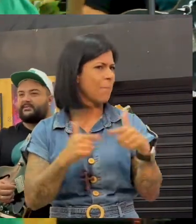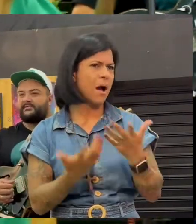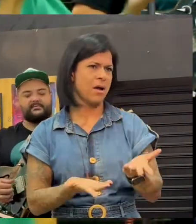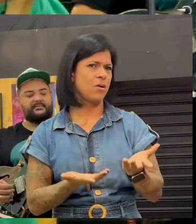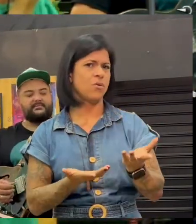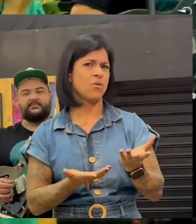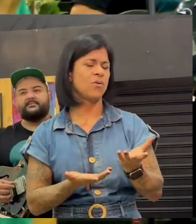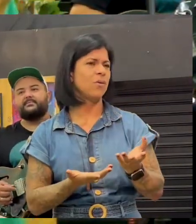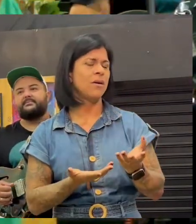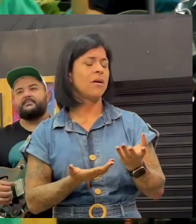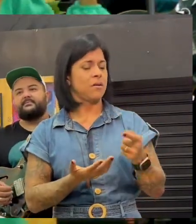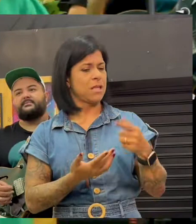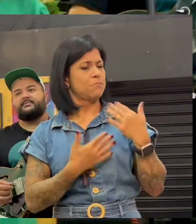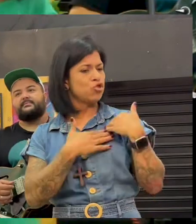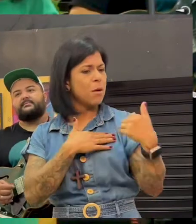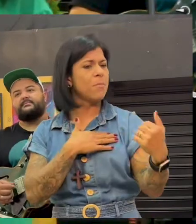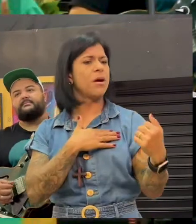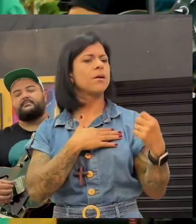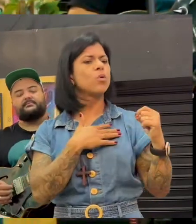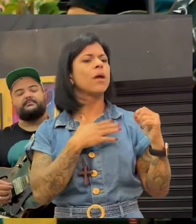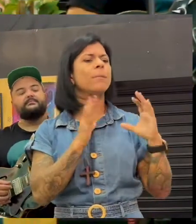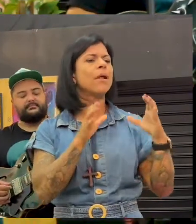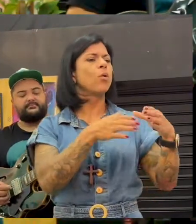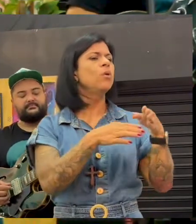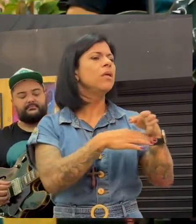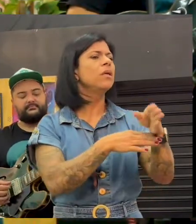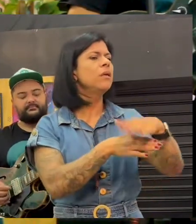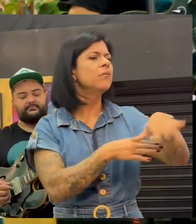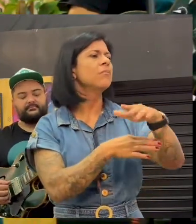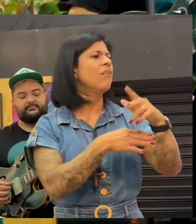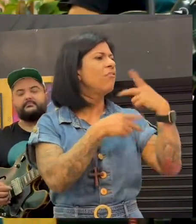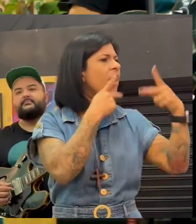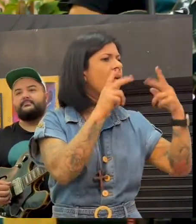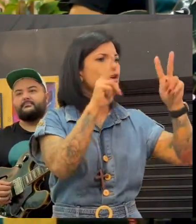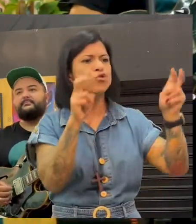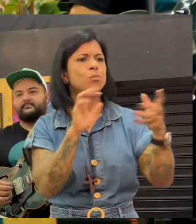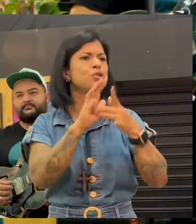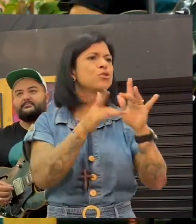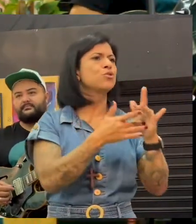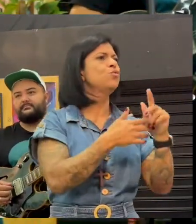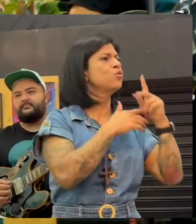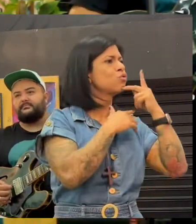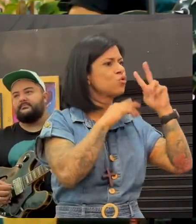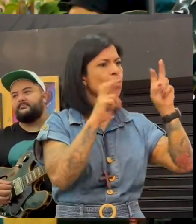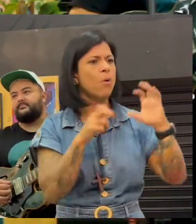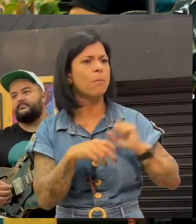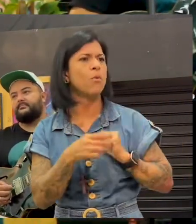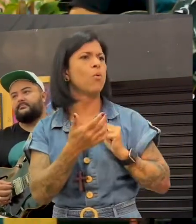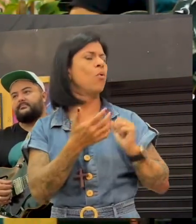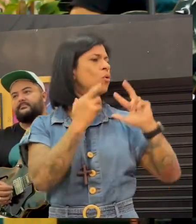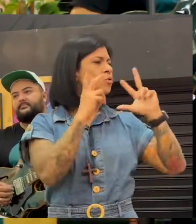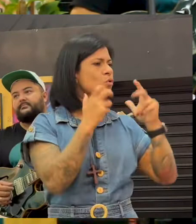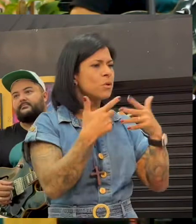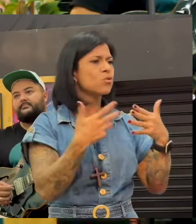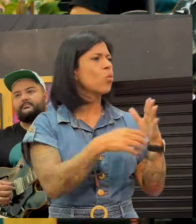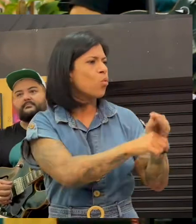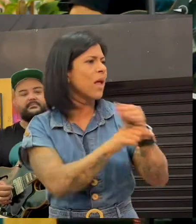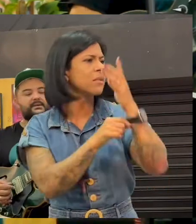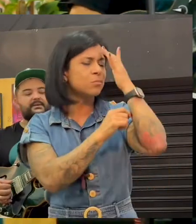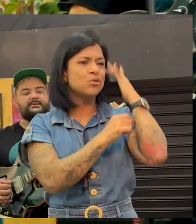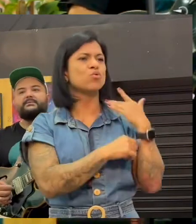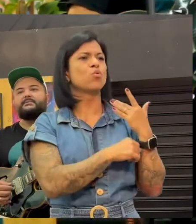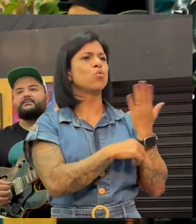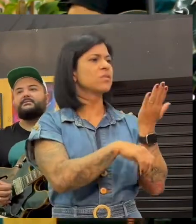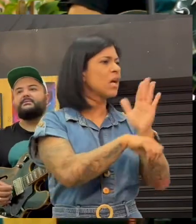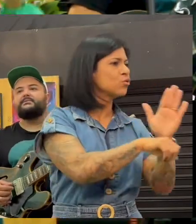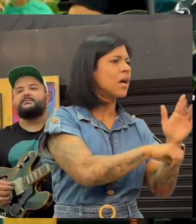como um chamado. Você é um missionário. Está comissionado lá onde você está. Você está ouvindo pessoas